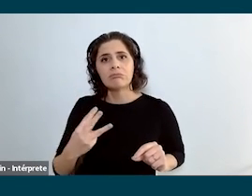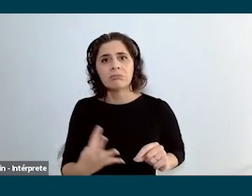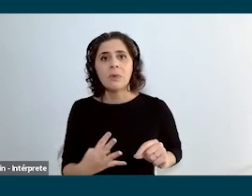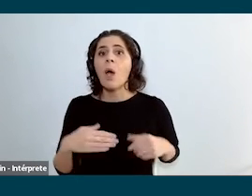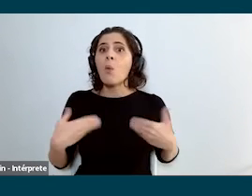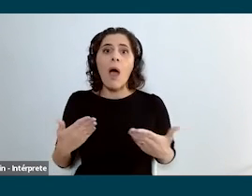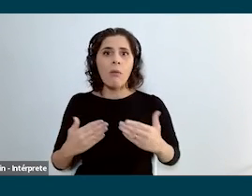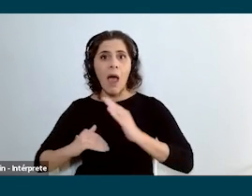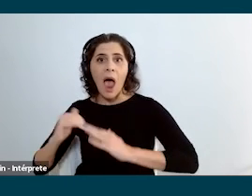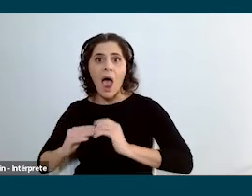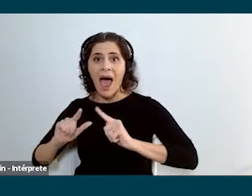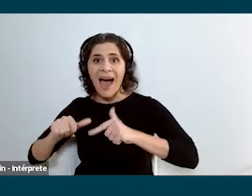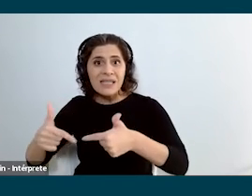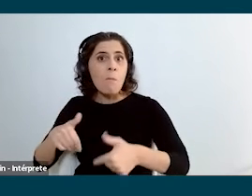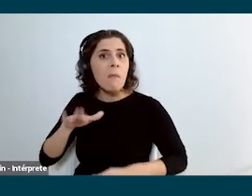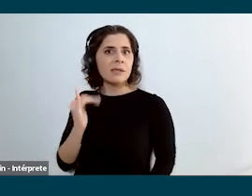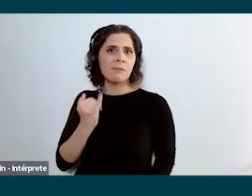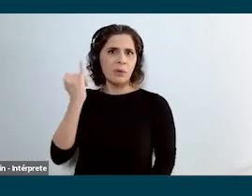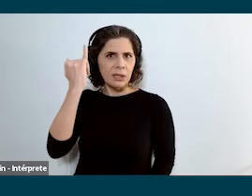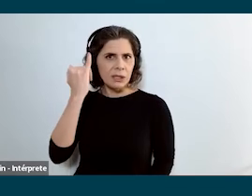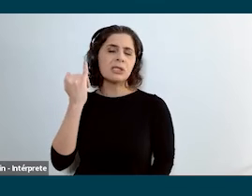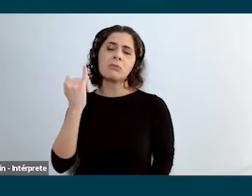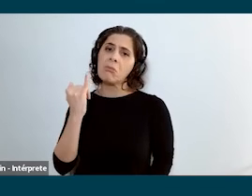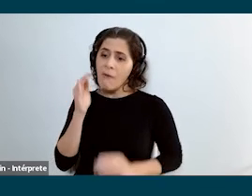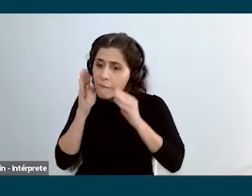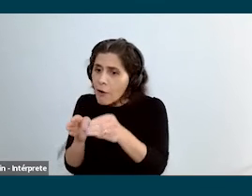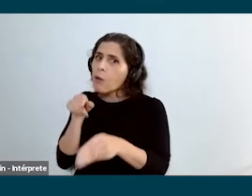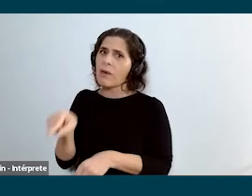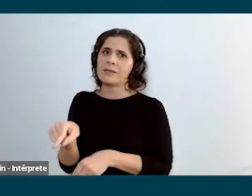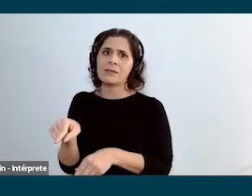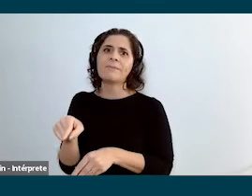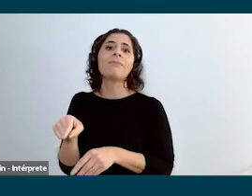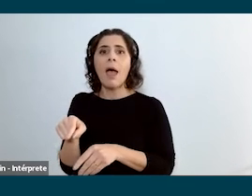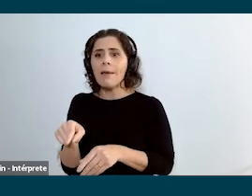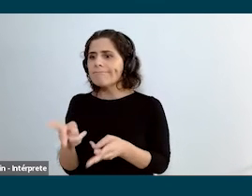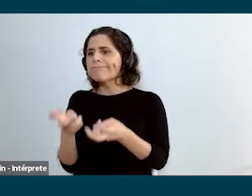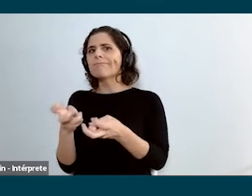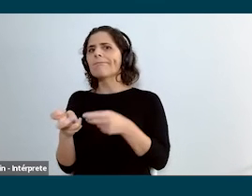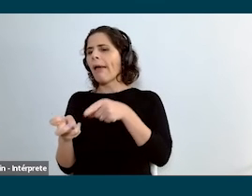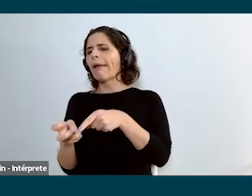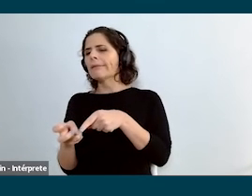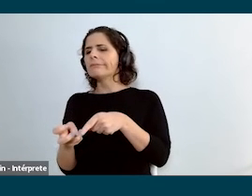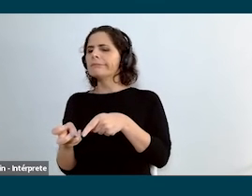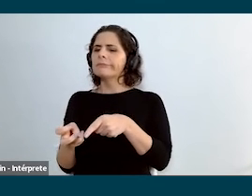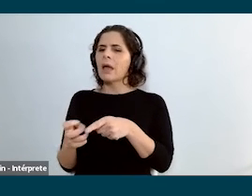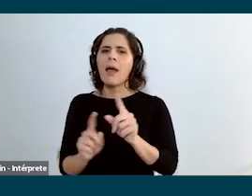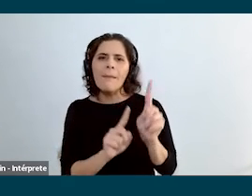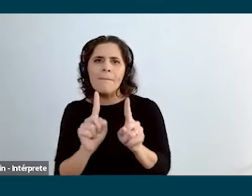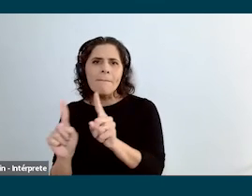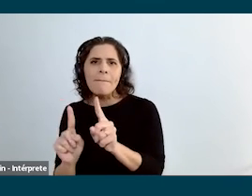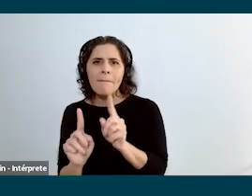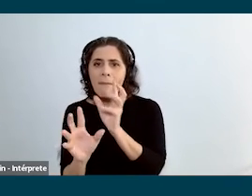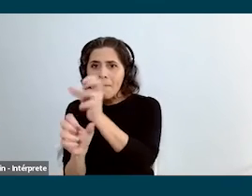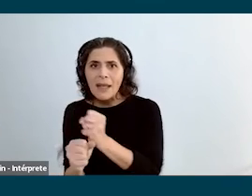priorização, assim, um Pareto, quais são os core actions mais importantes e focar neles, e também, eventualmente, abraçar que, de